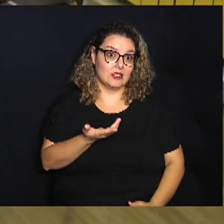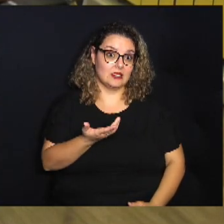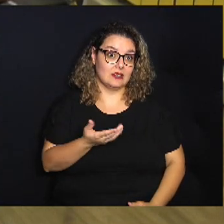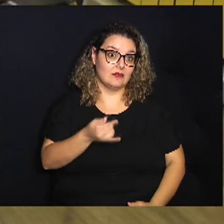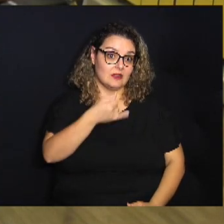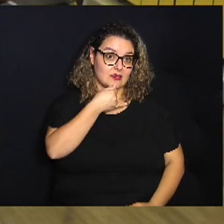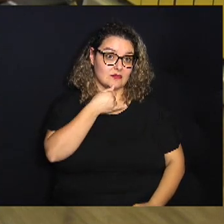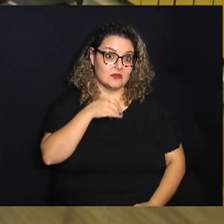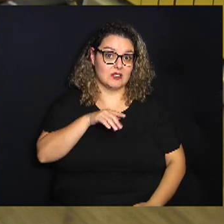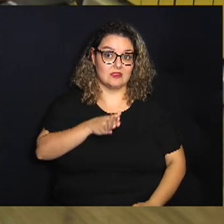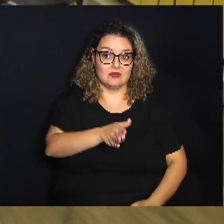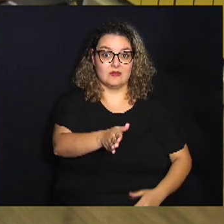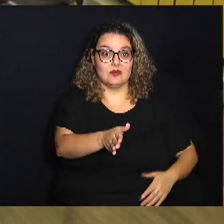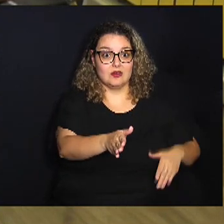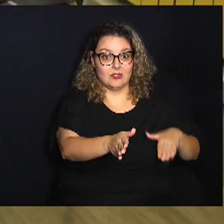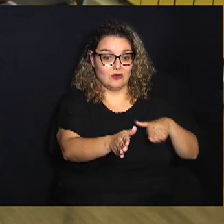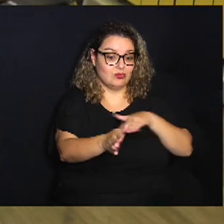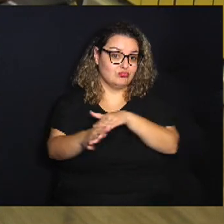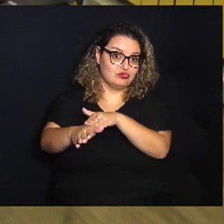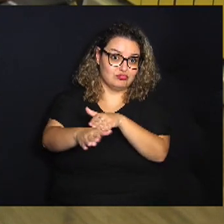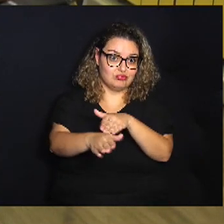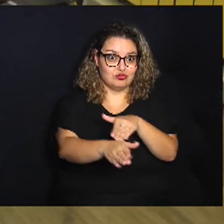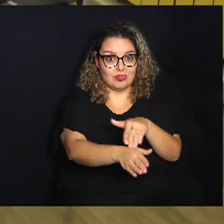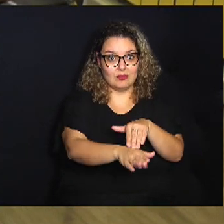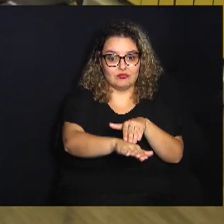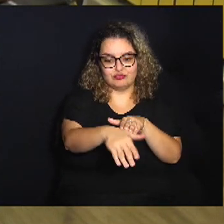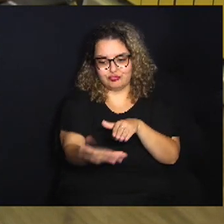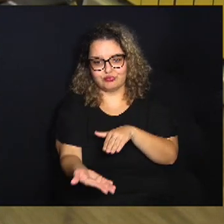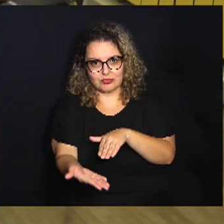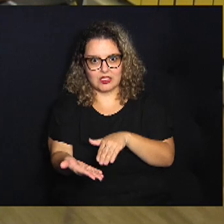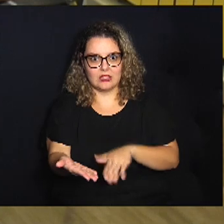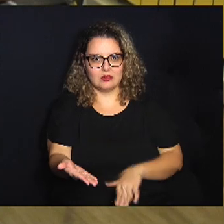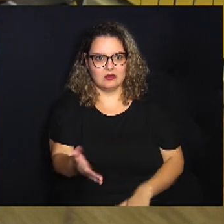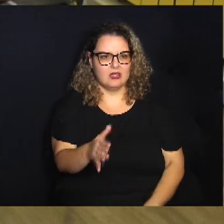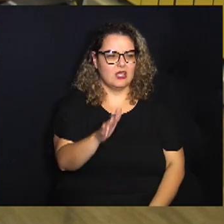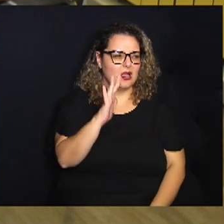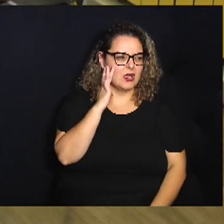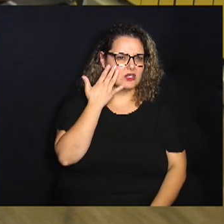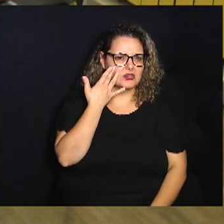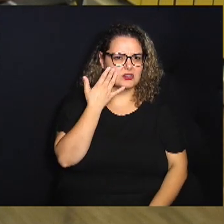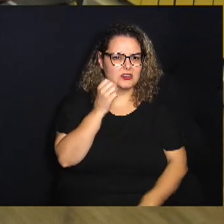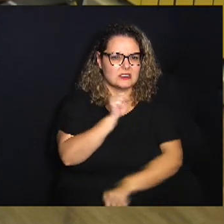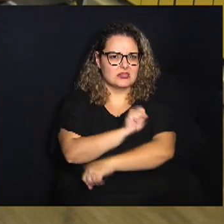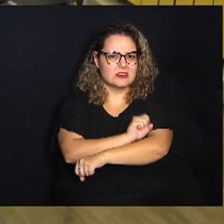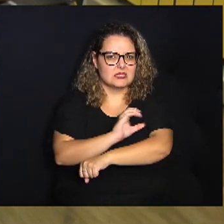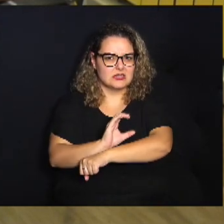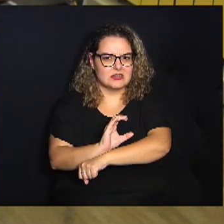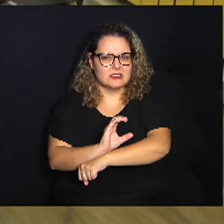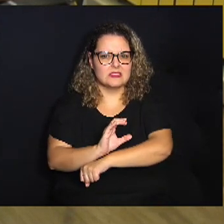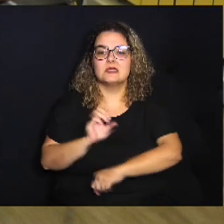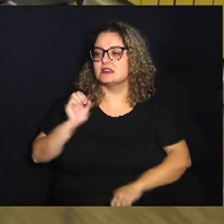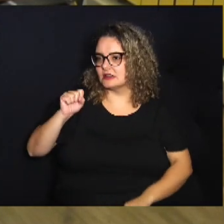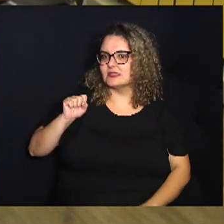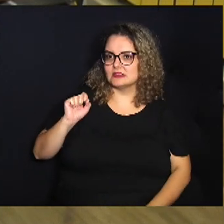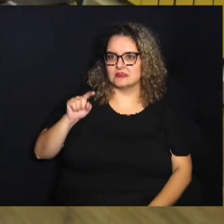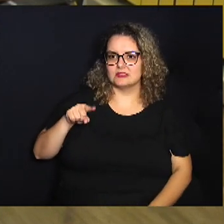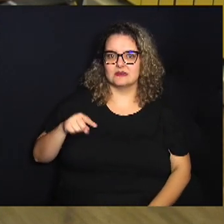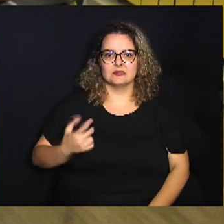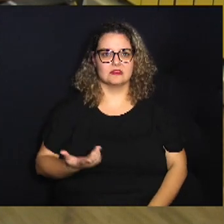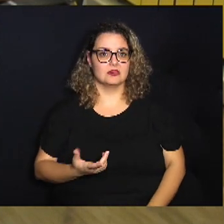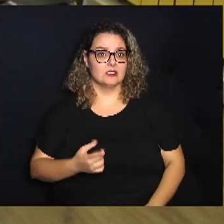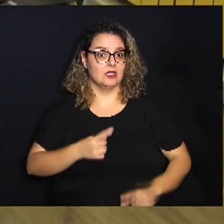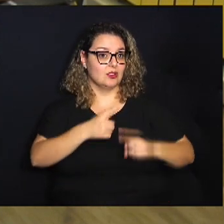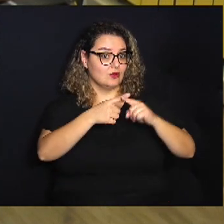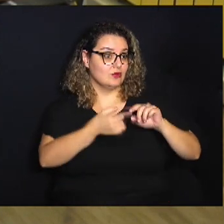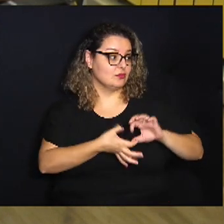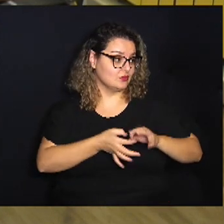foi atropelada por um motorista. Era na região de São Carlos, se eu não me engano, São Teodóxia. É. E ela tinha disputado as